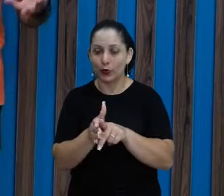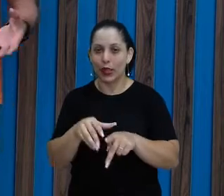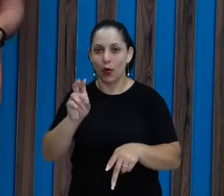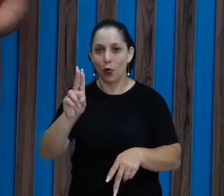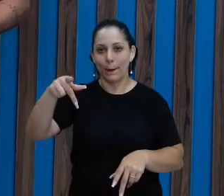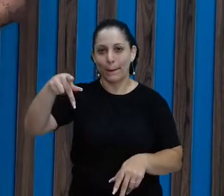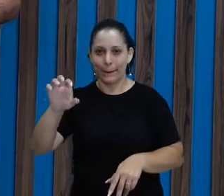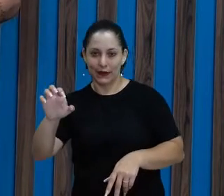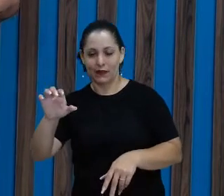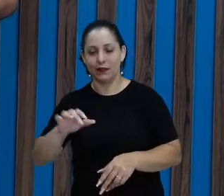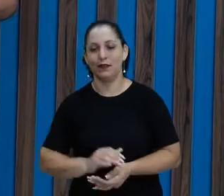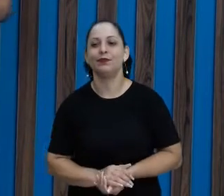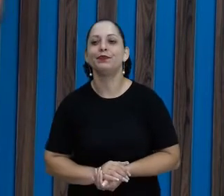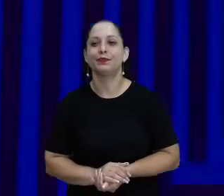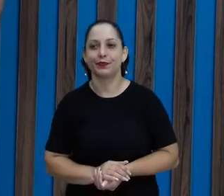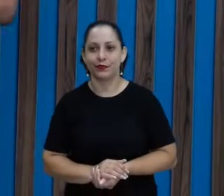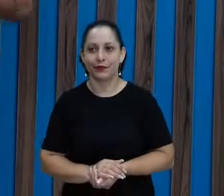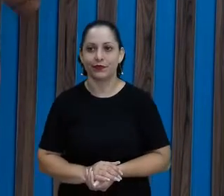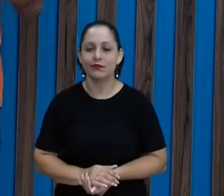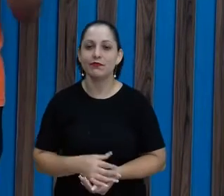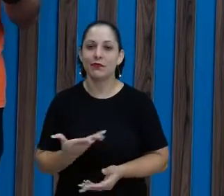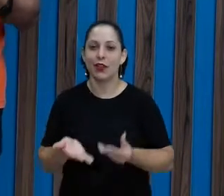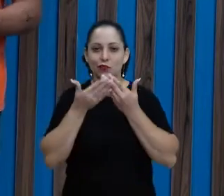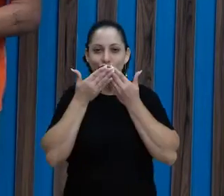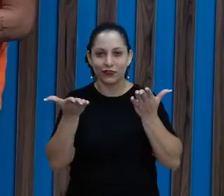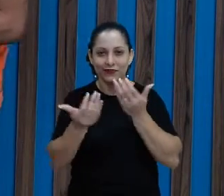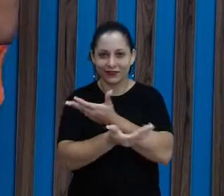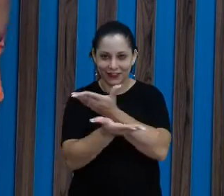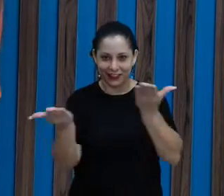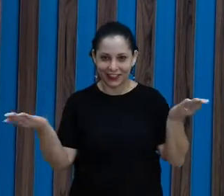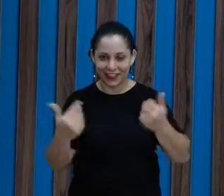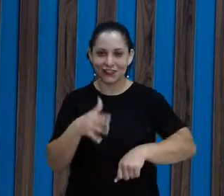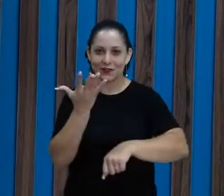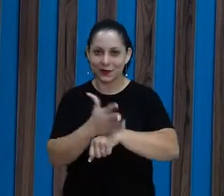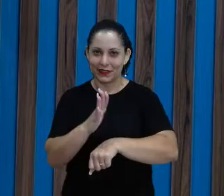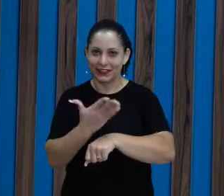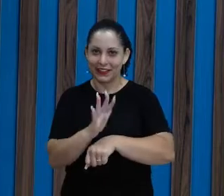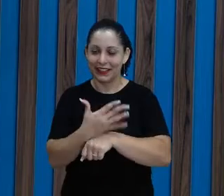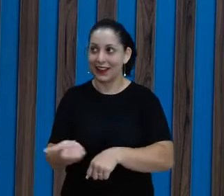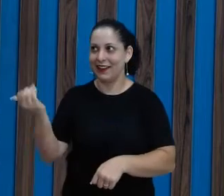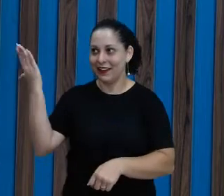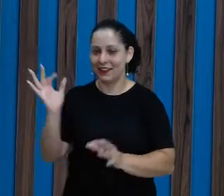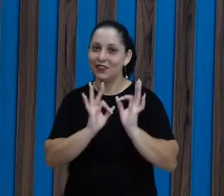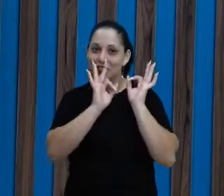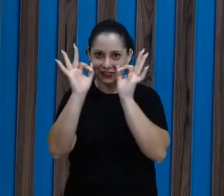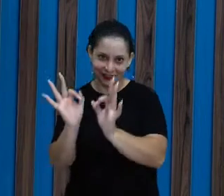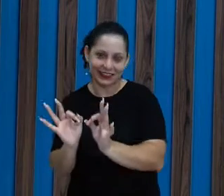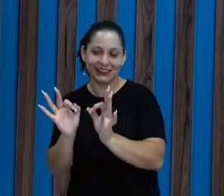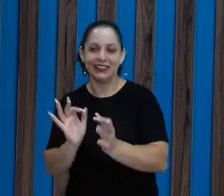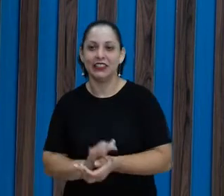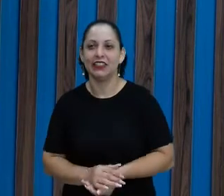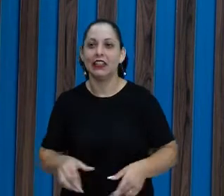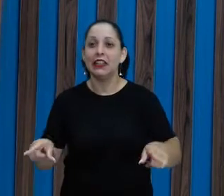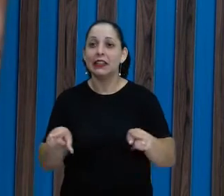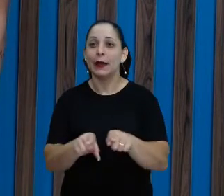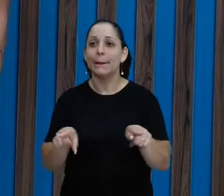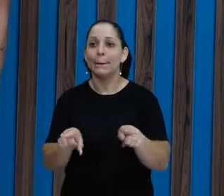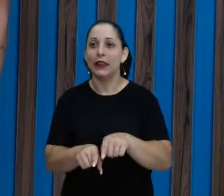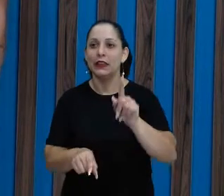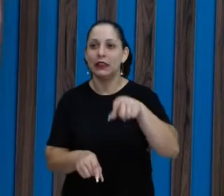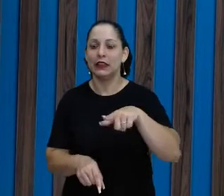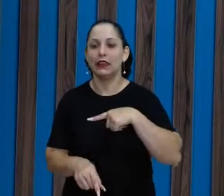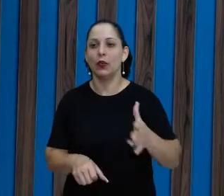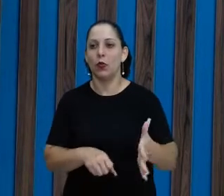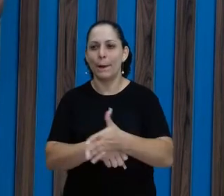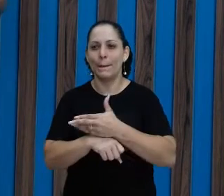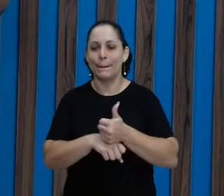como ESEF. Inclusive, um beijo aí para os ESEFianos que se chegarem a assistir, né? Temos também o Parque e